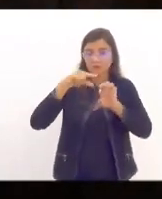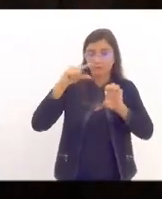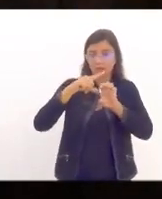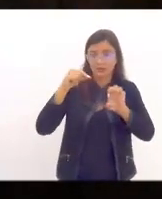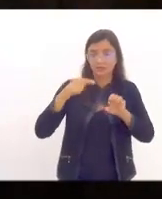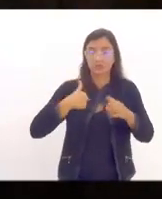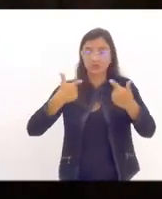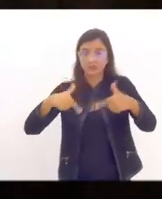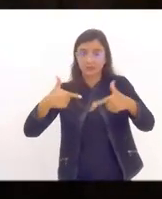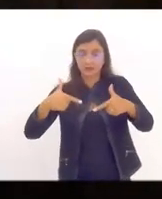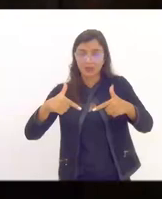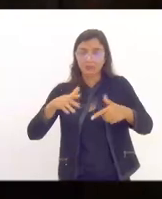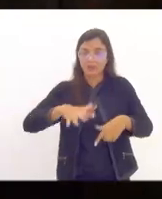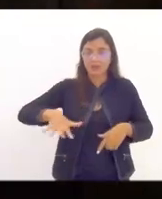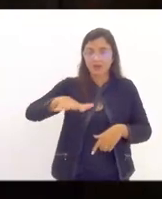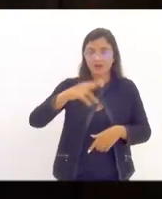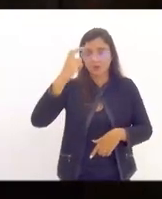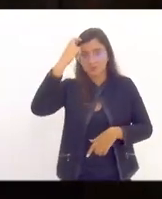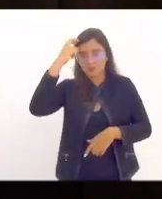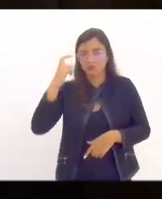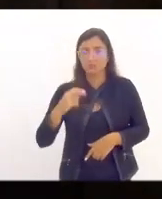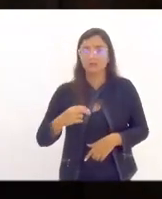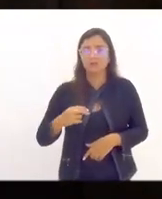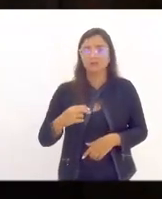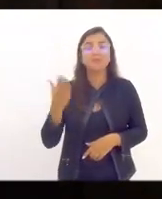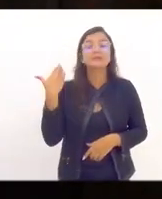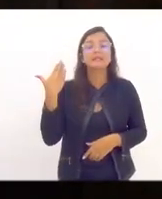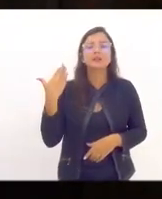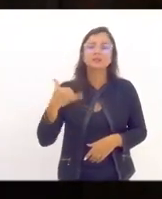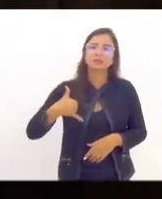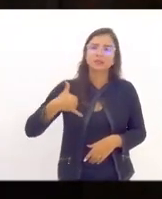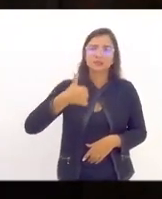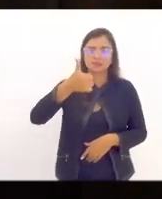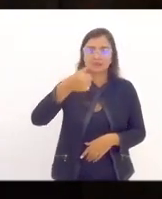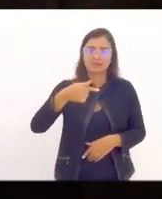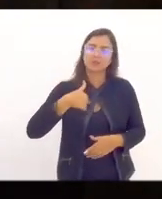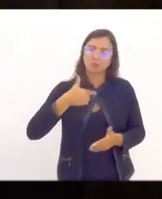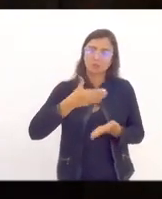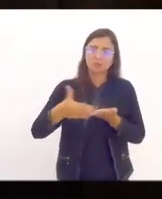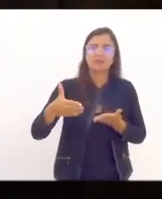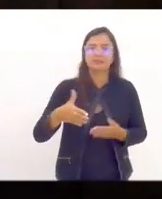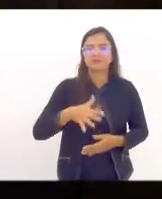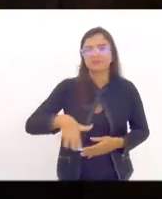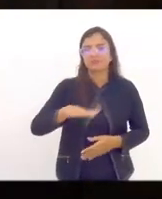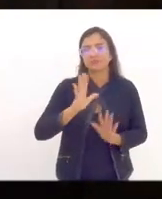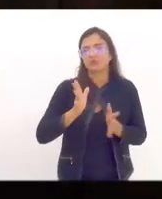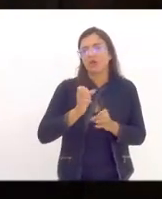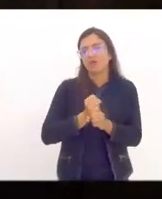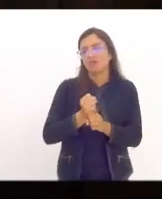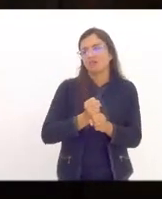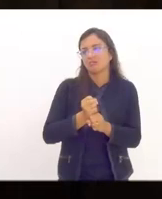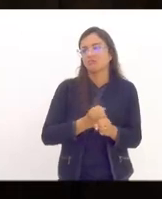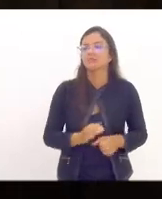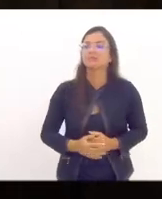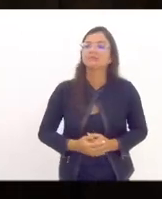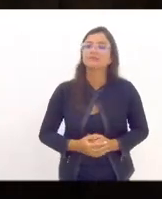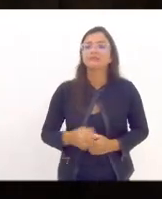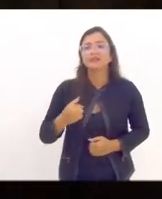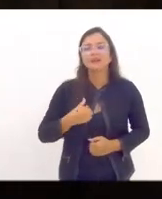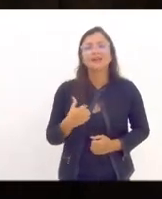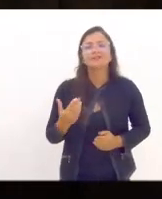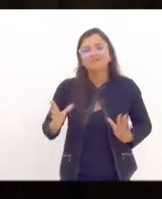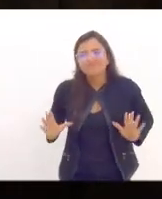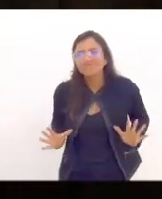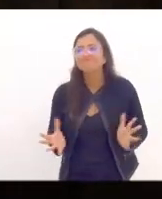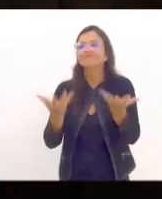da cultura desde os 17 então eu gostaria de enaltecer